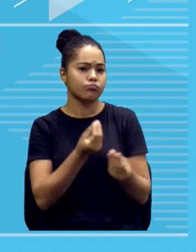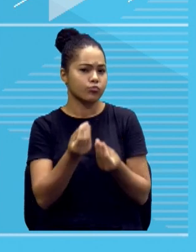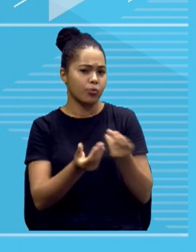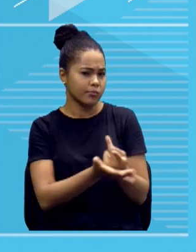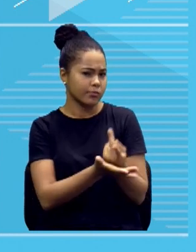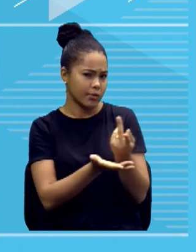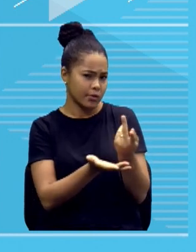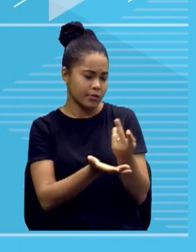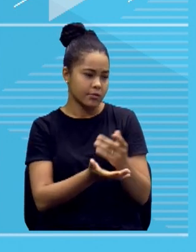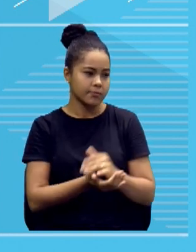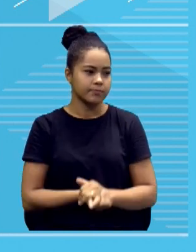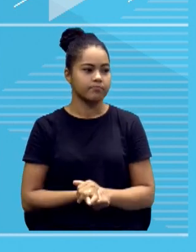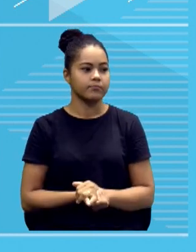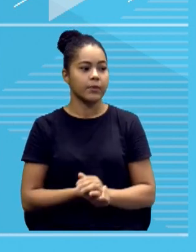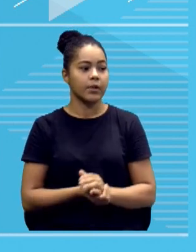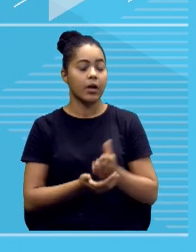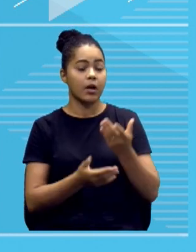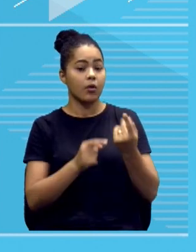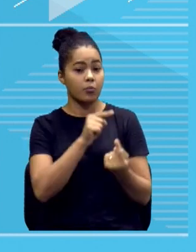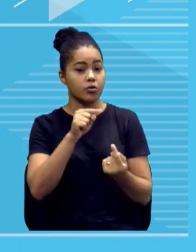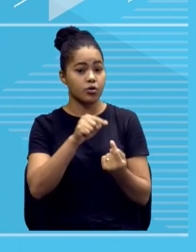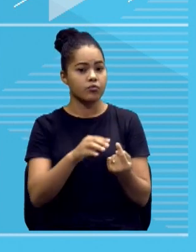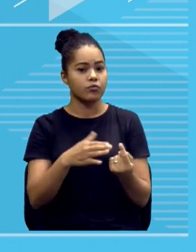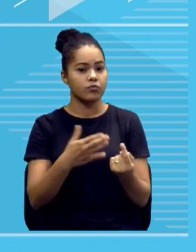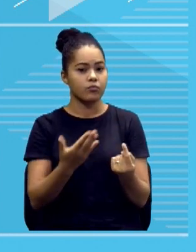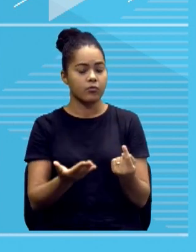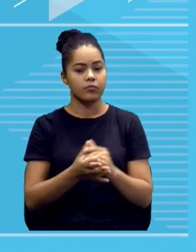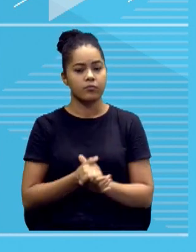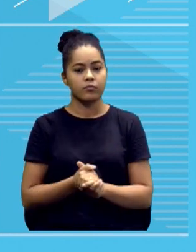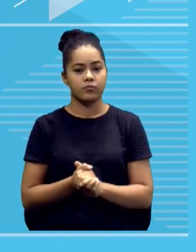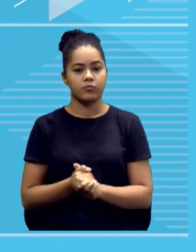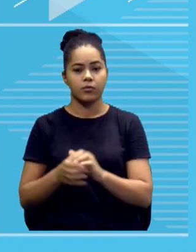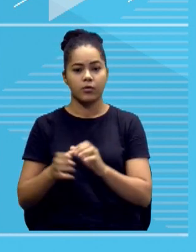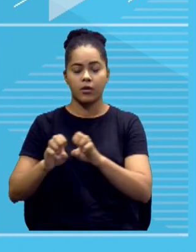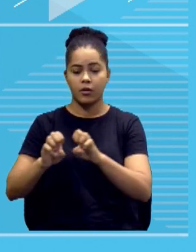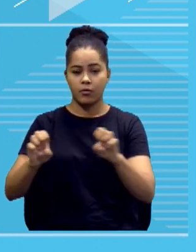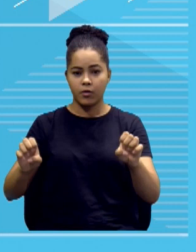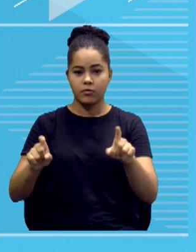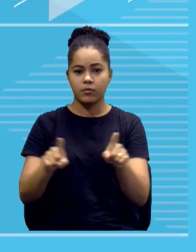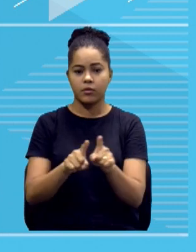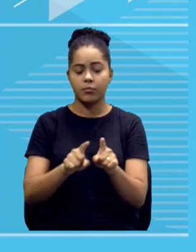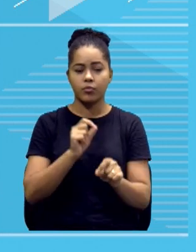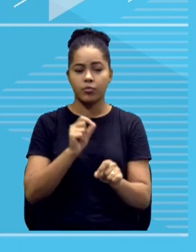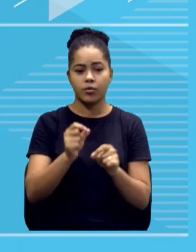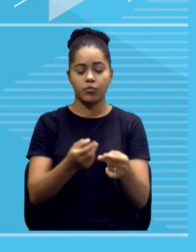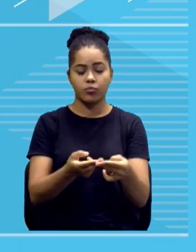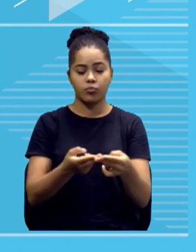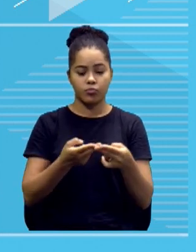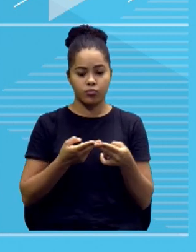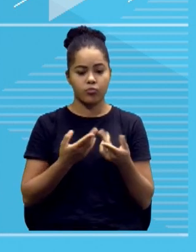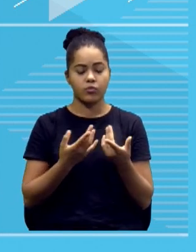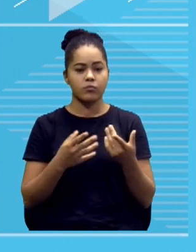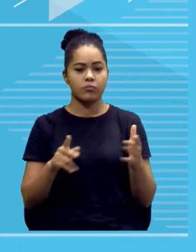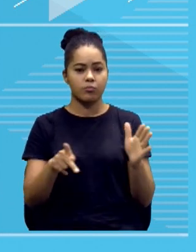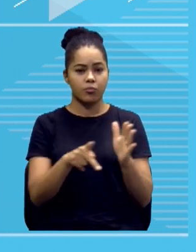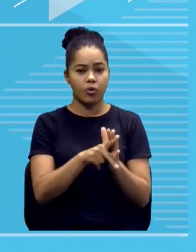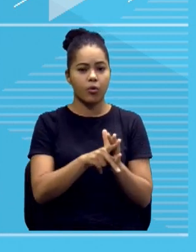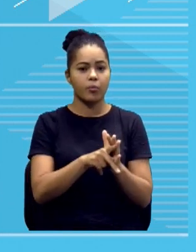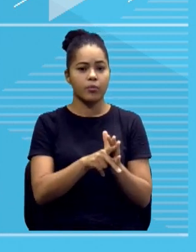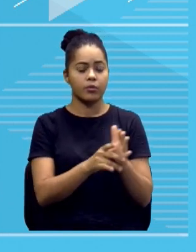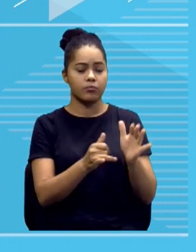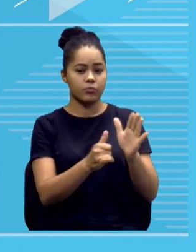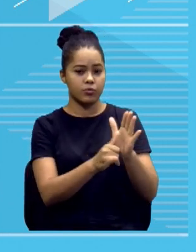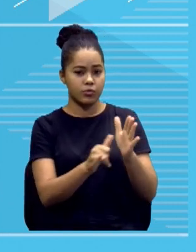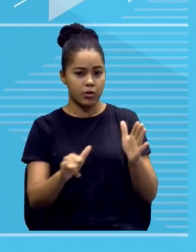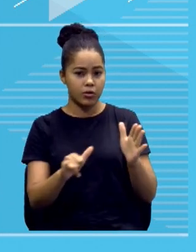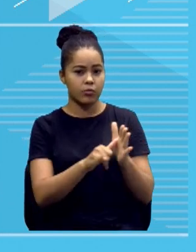dele. Objetivo: aprender a equação e aplicação para geradores elétricos e entender a diferença